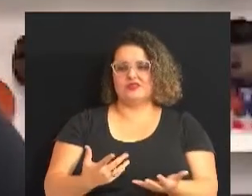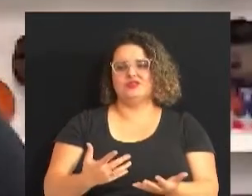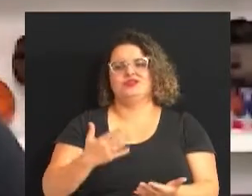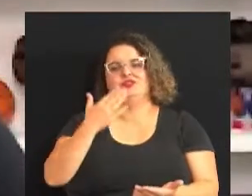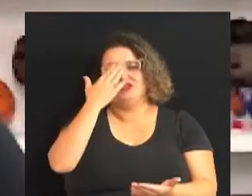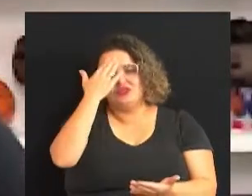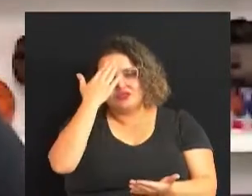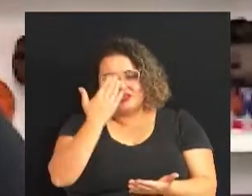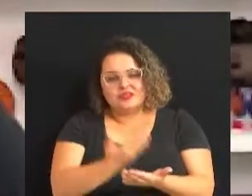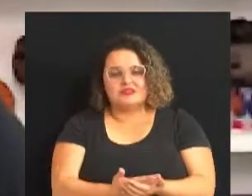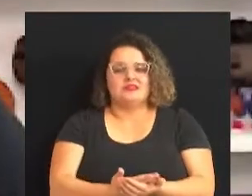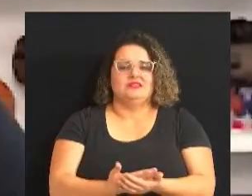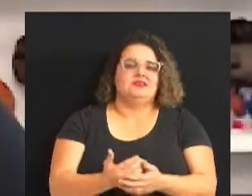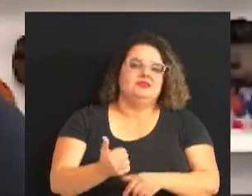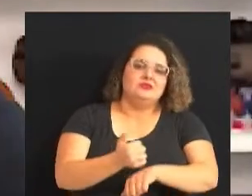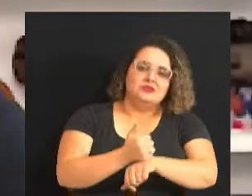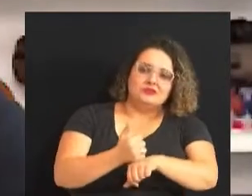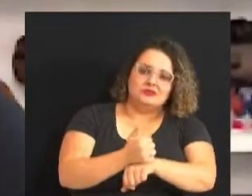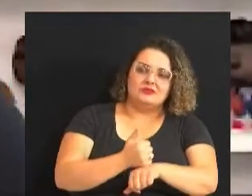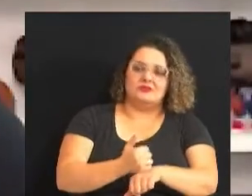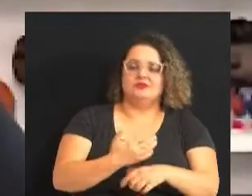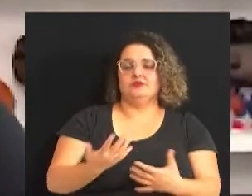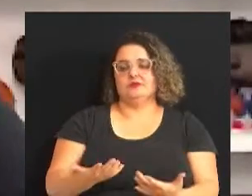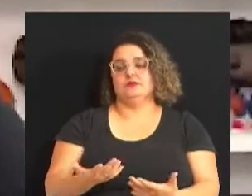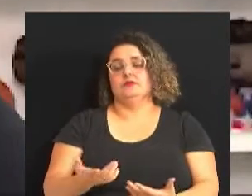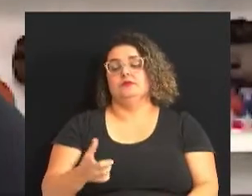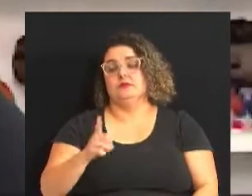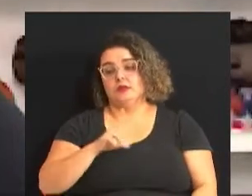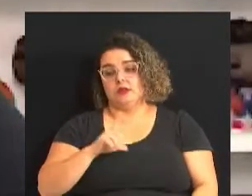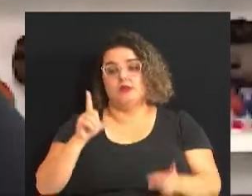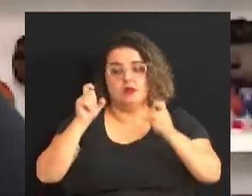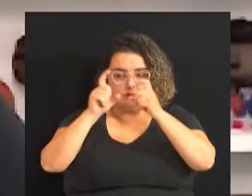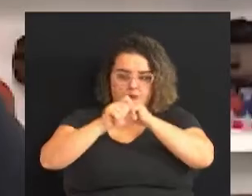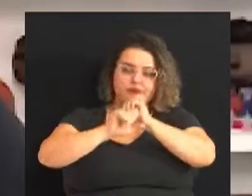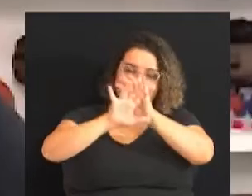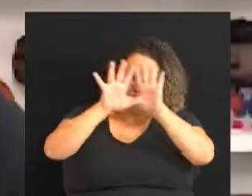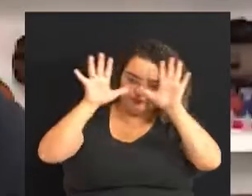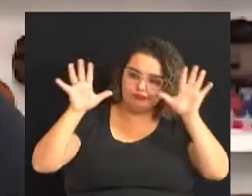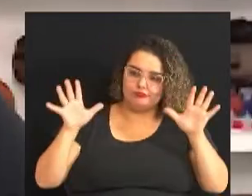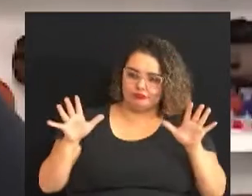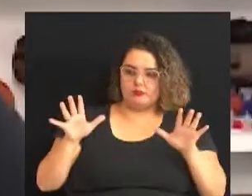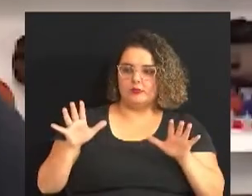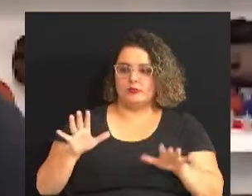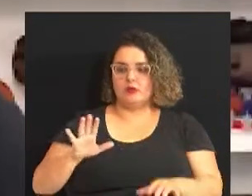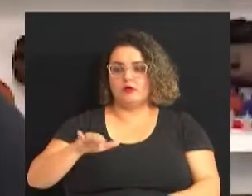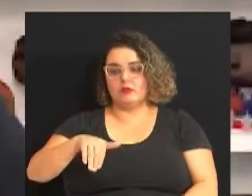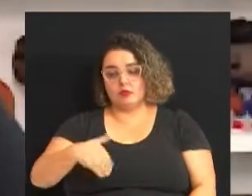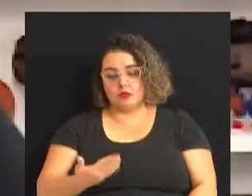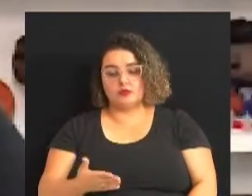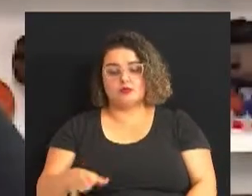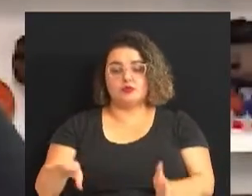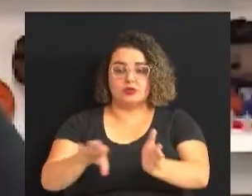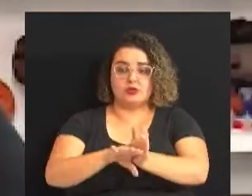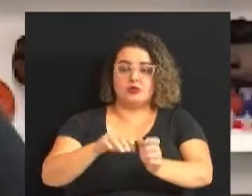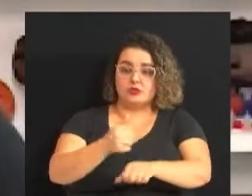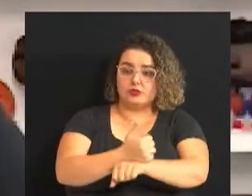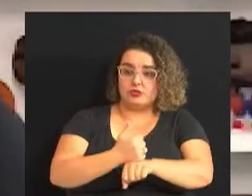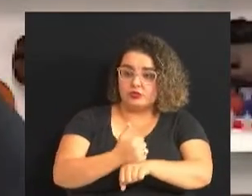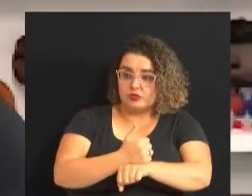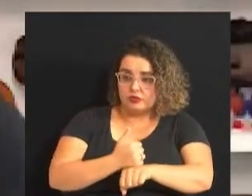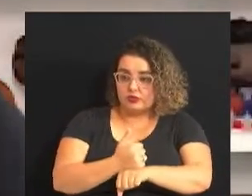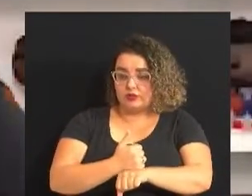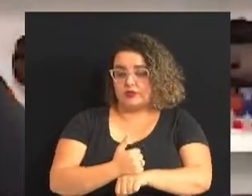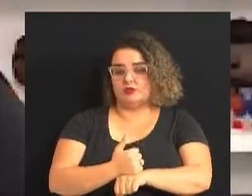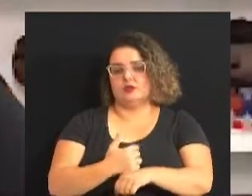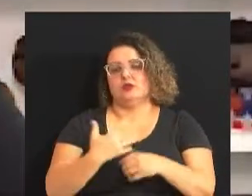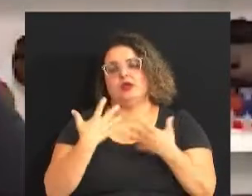realmente os grandes jogadores. Você tem uma dificuldade clara de quando os caras vão jogo profissional, eles são jogadores que